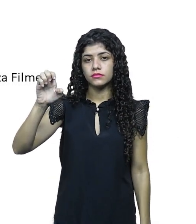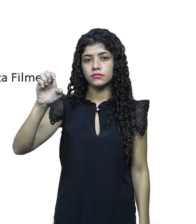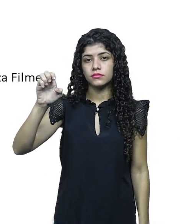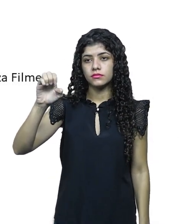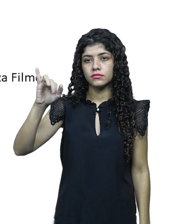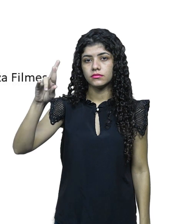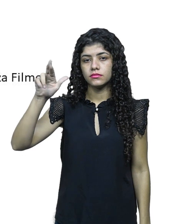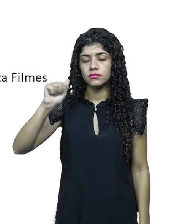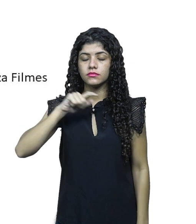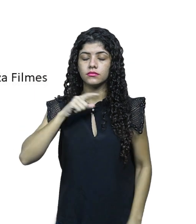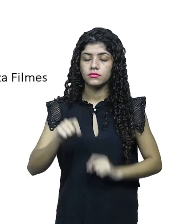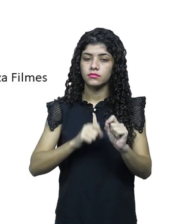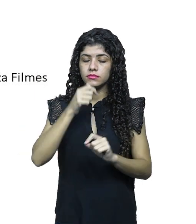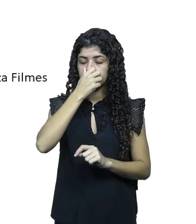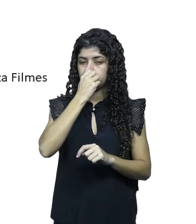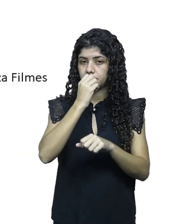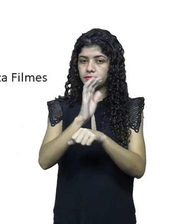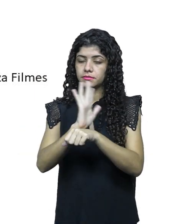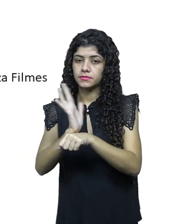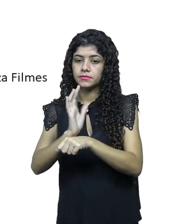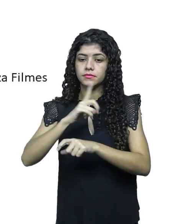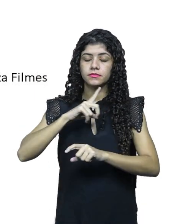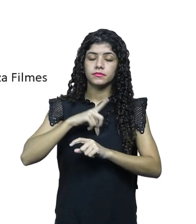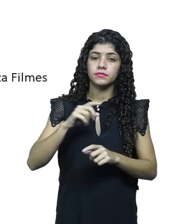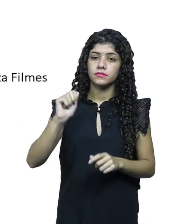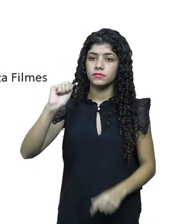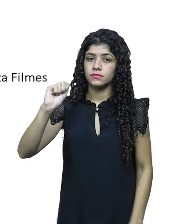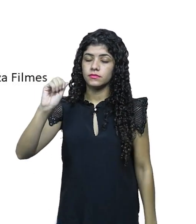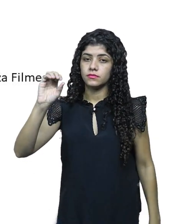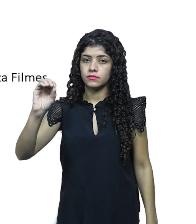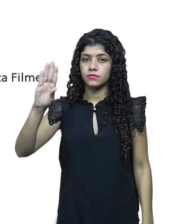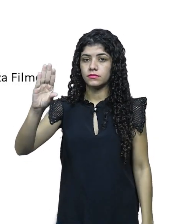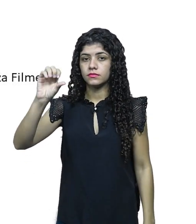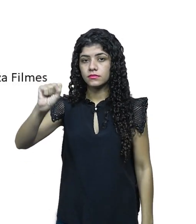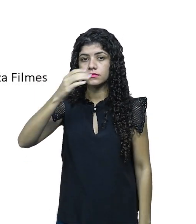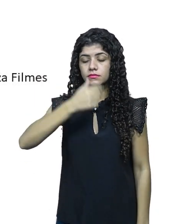faz tem a questão da gagueira ali junto. No roteiro